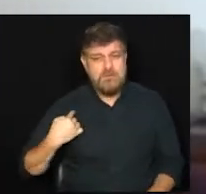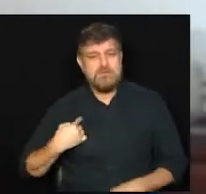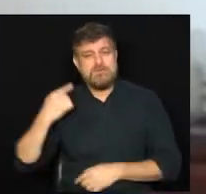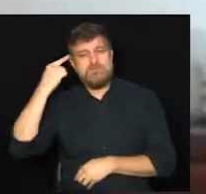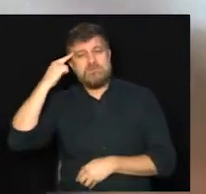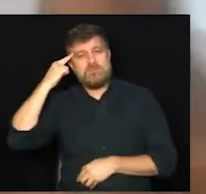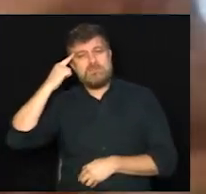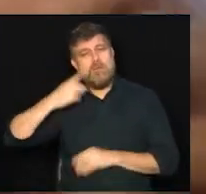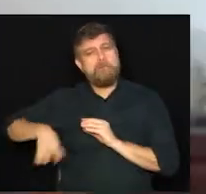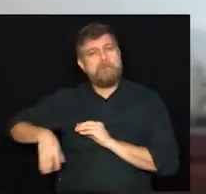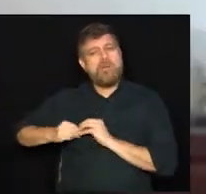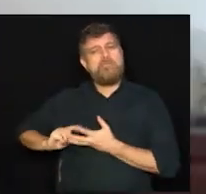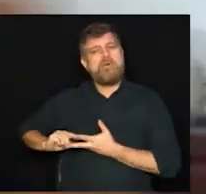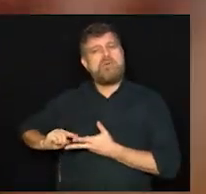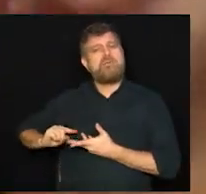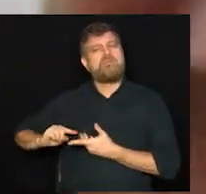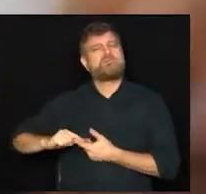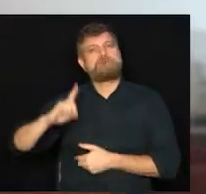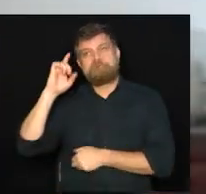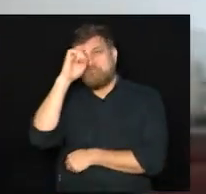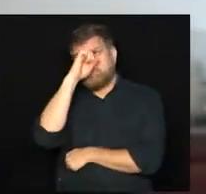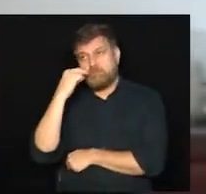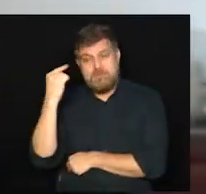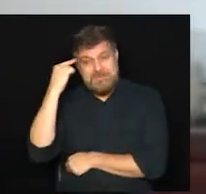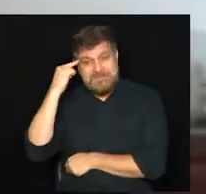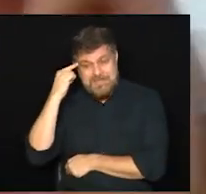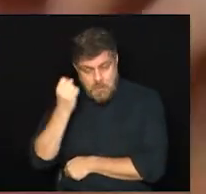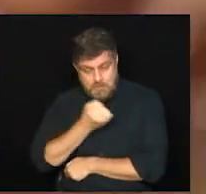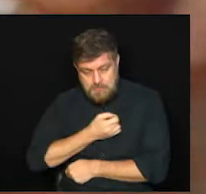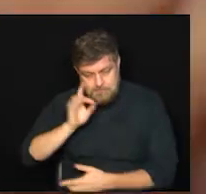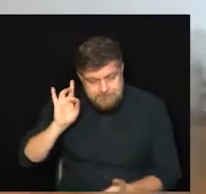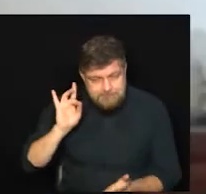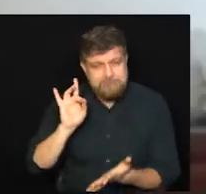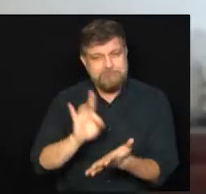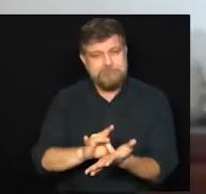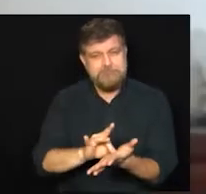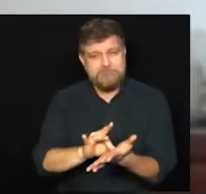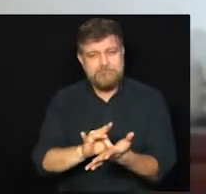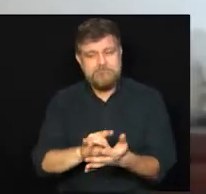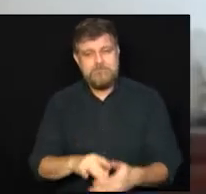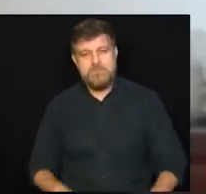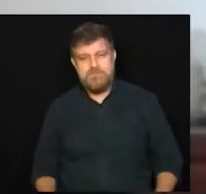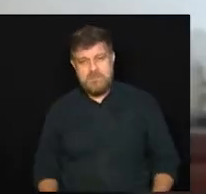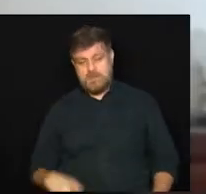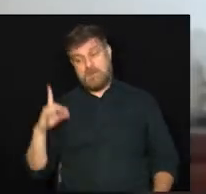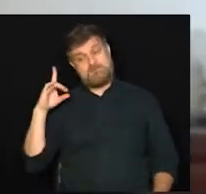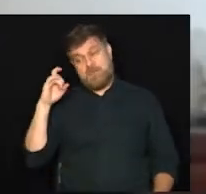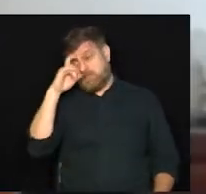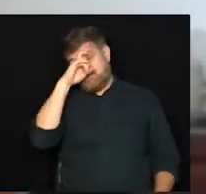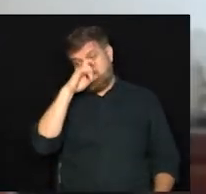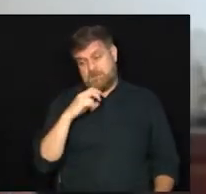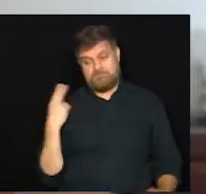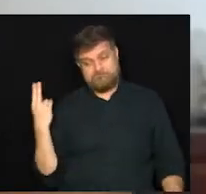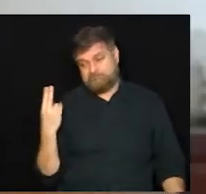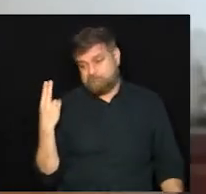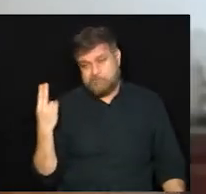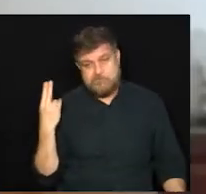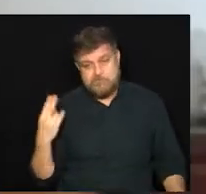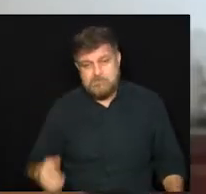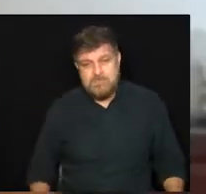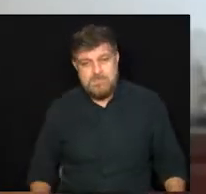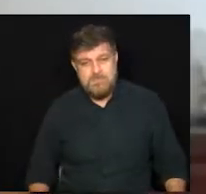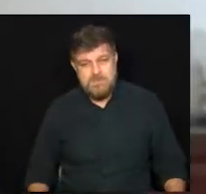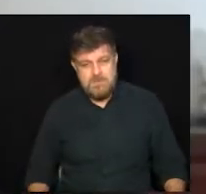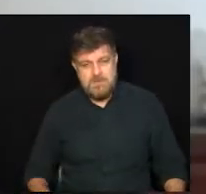colocando, por isso que eu falei que é difícil colocar mesurar esse número com precisão,